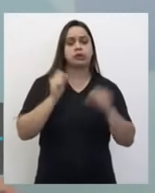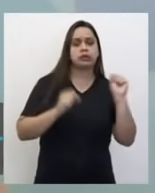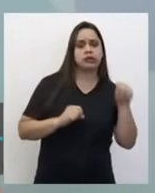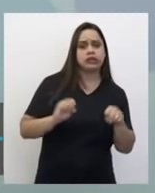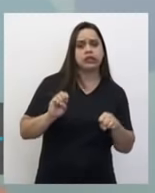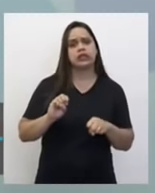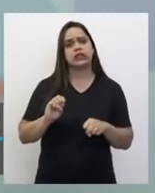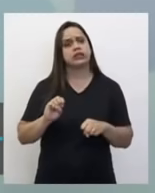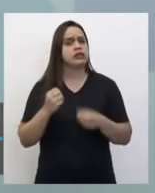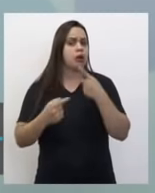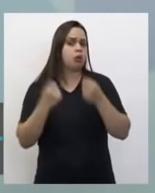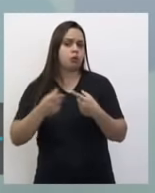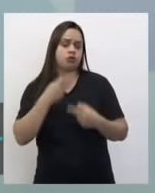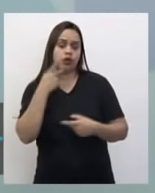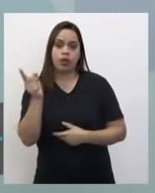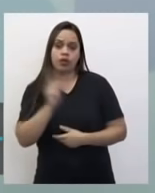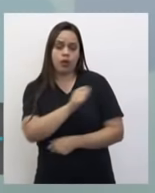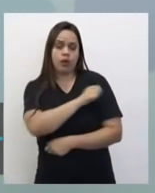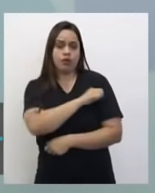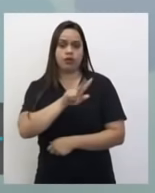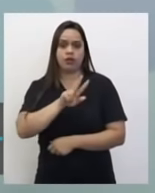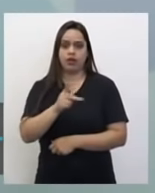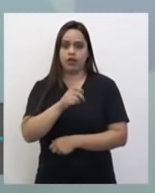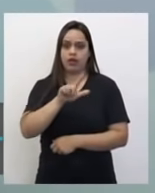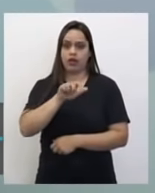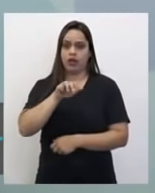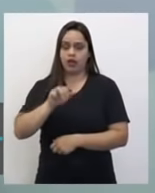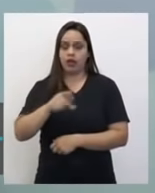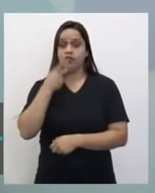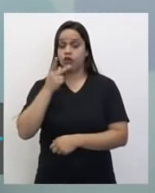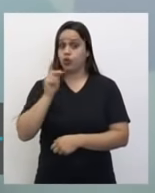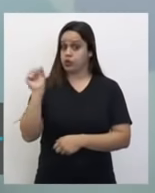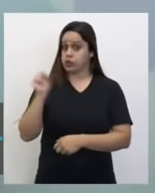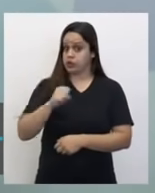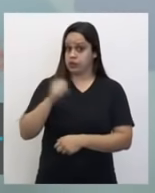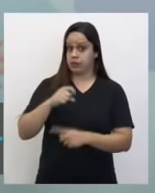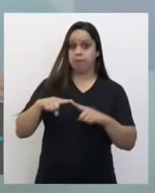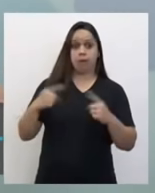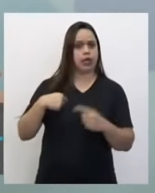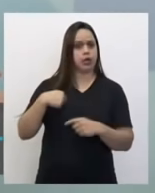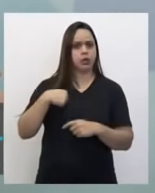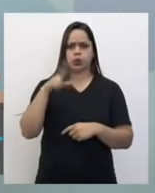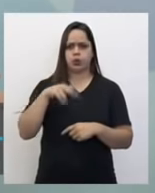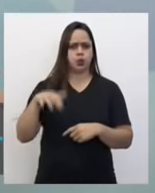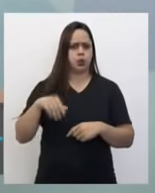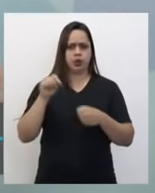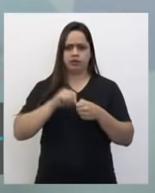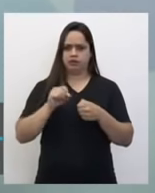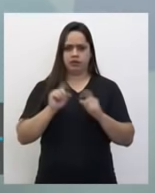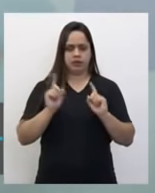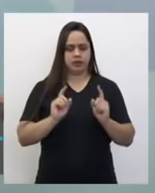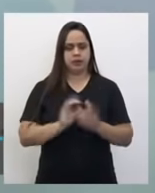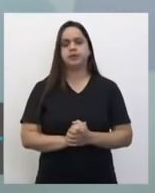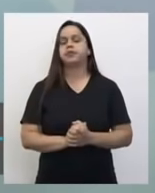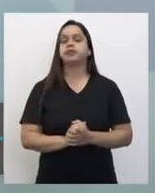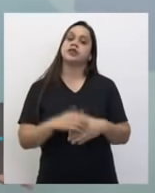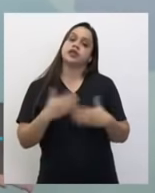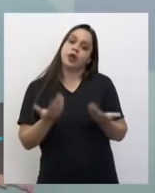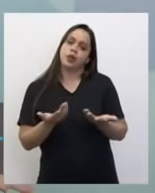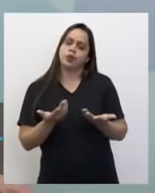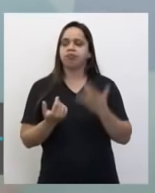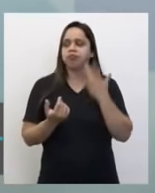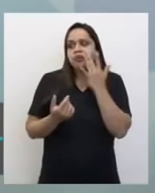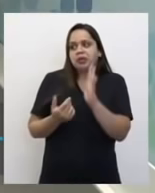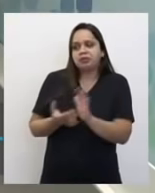não. A Helen Larissa falou sim, mas nunca fiz. Então assim, não